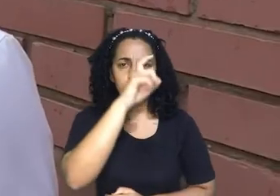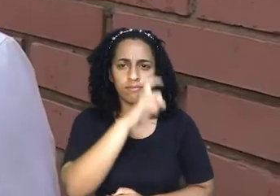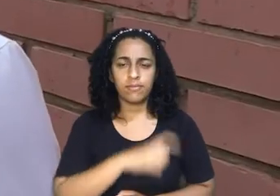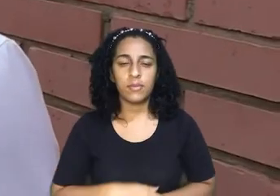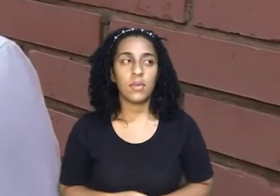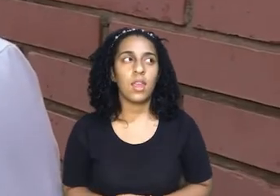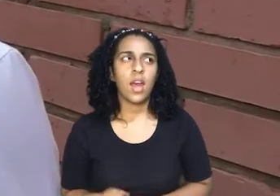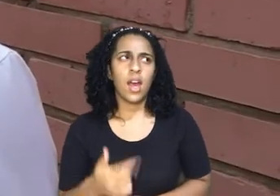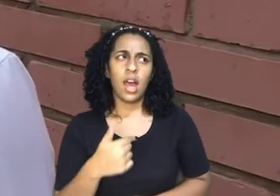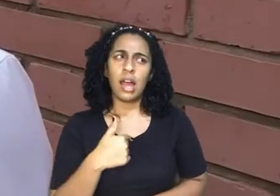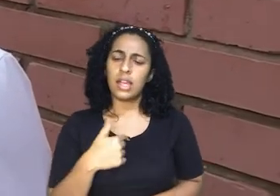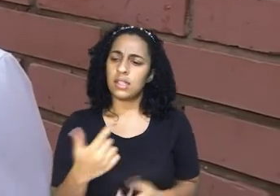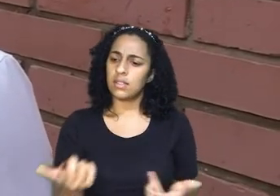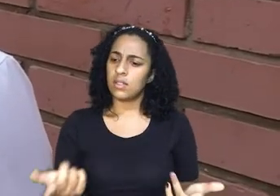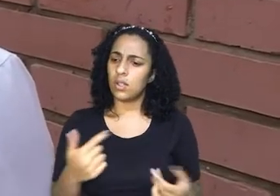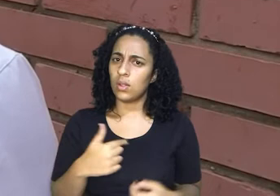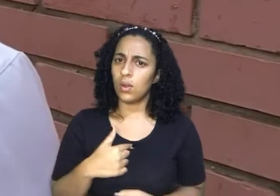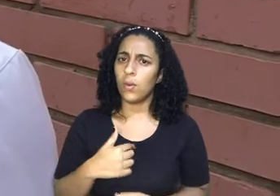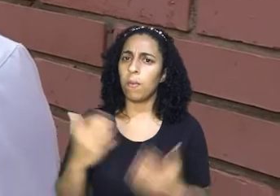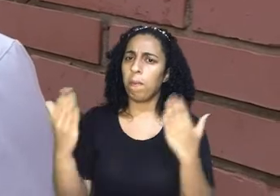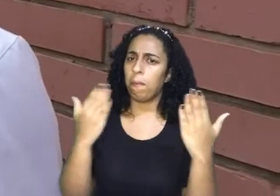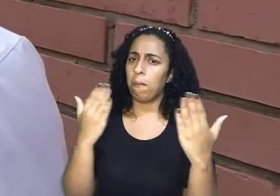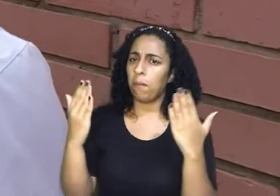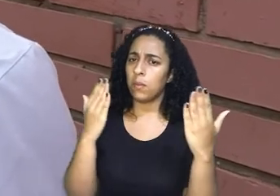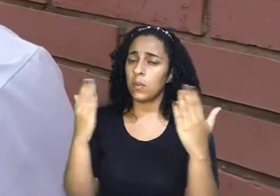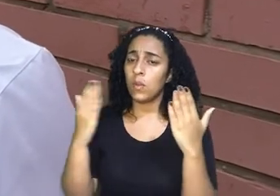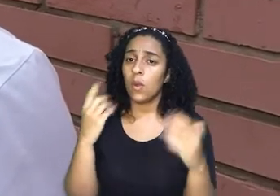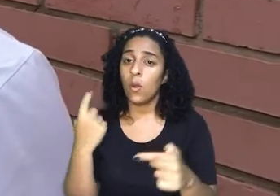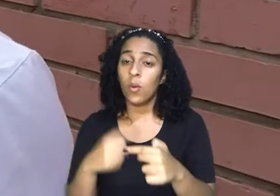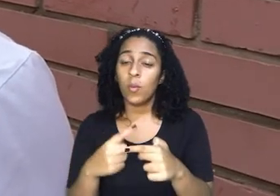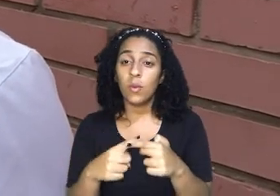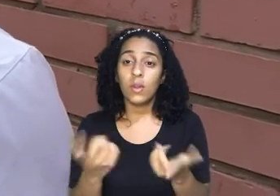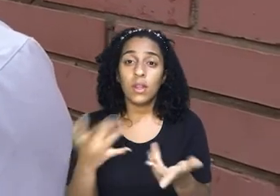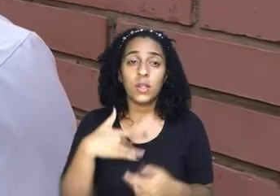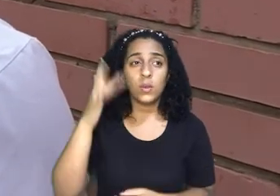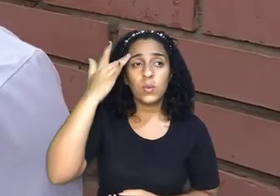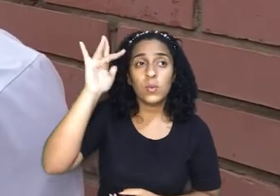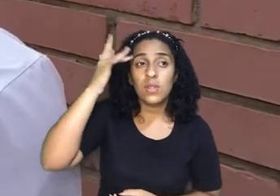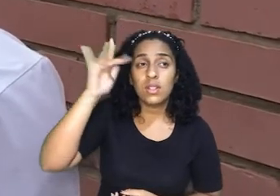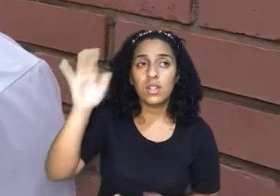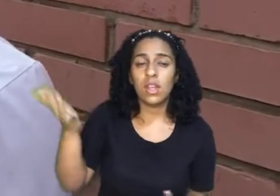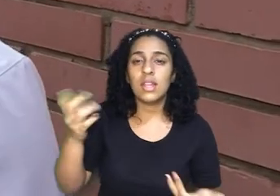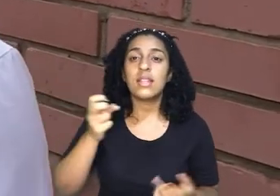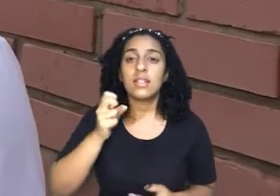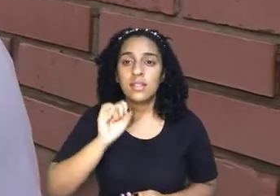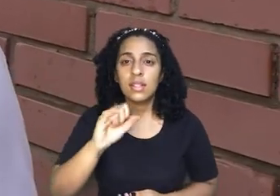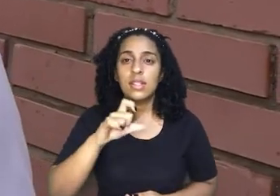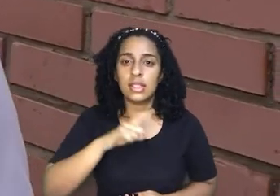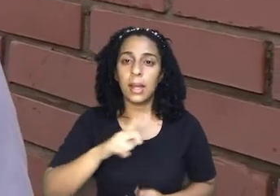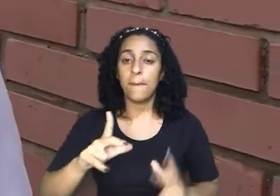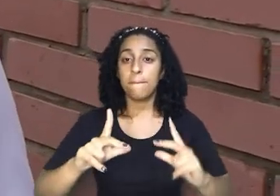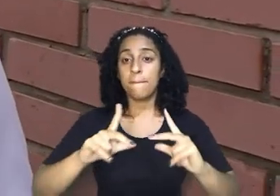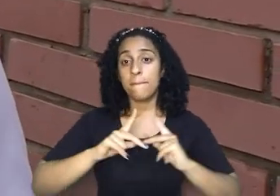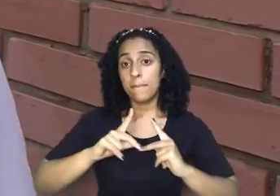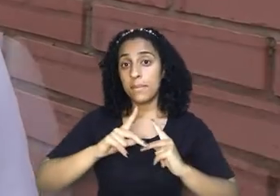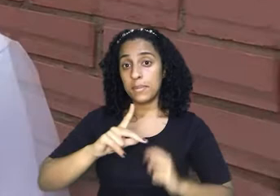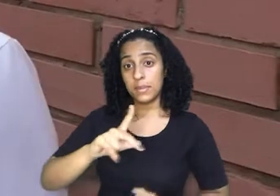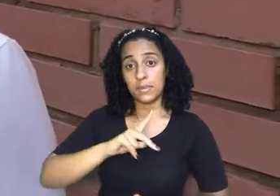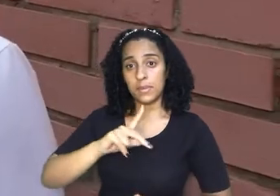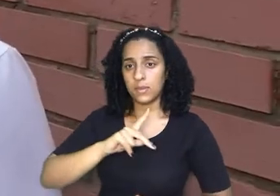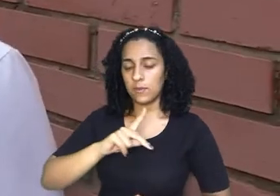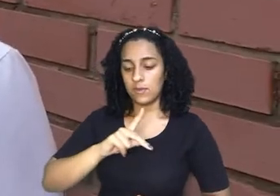a fica com pé atrás né porque a gente não sabe se tem tem uma tempo de velocidade